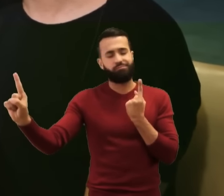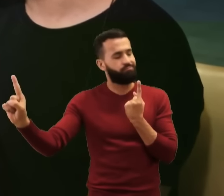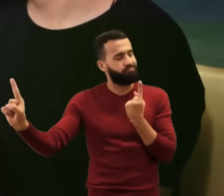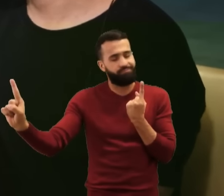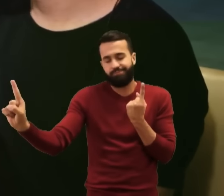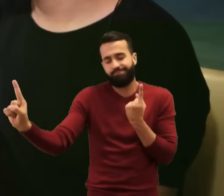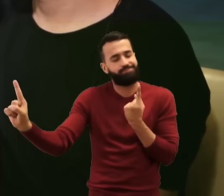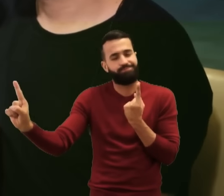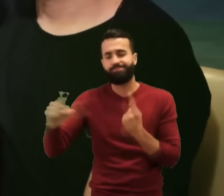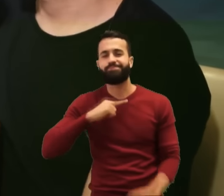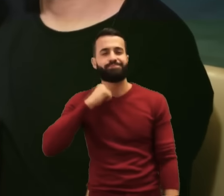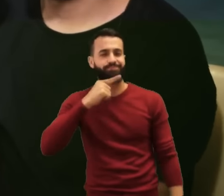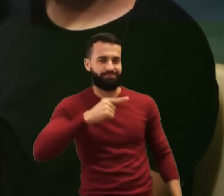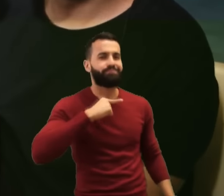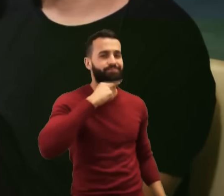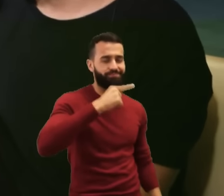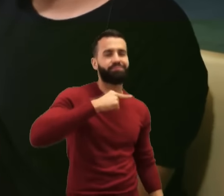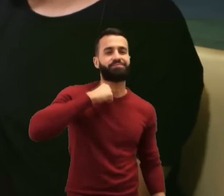Não dá.